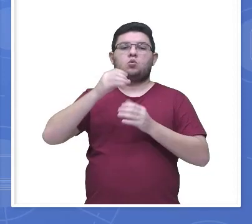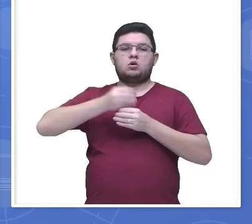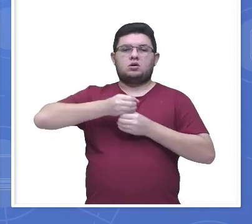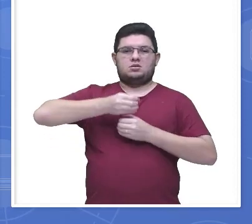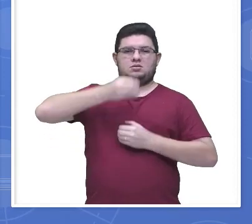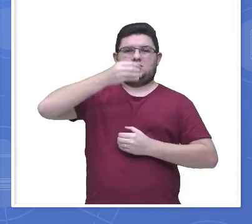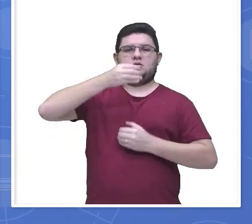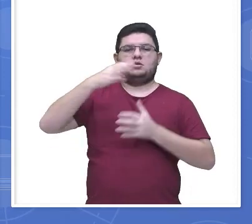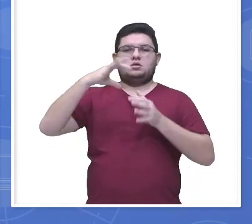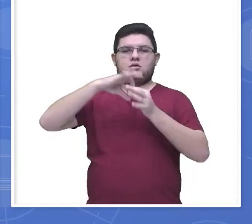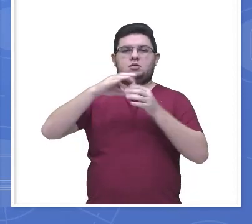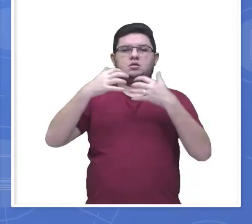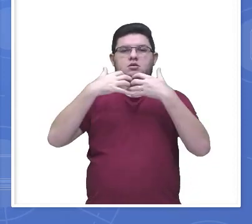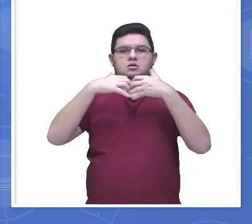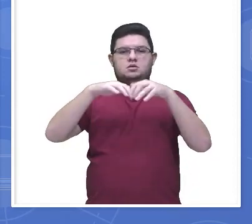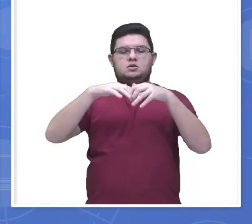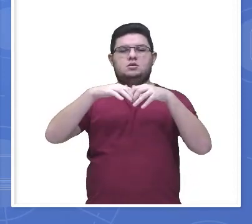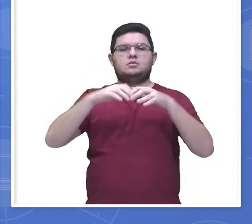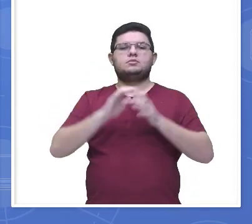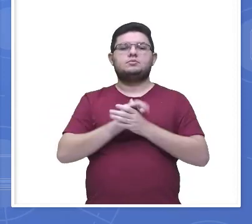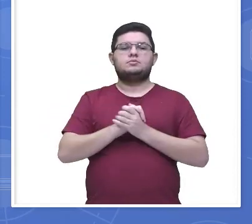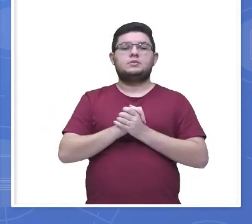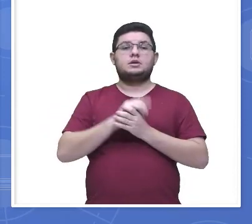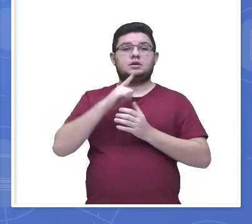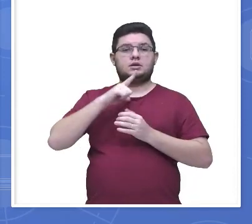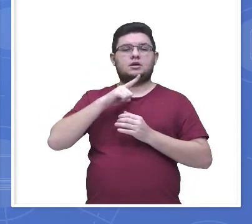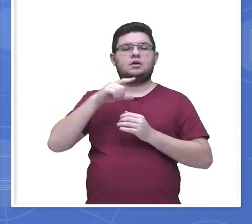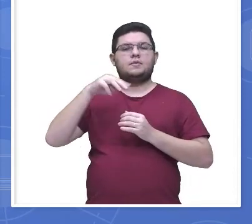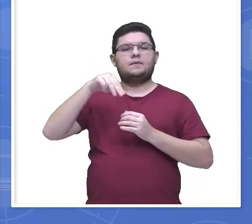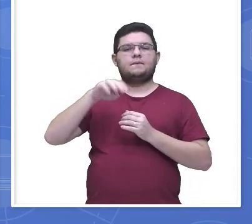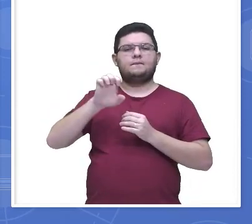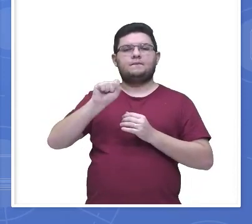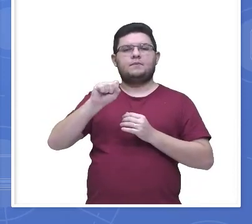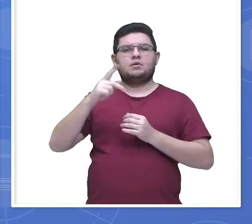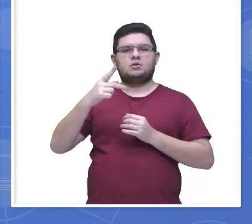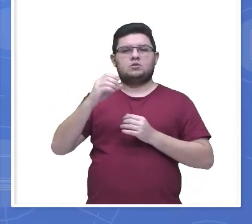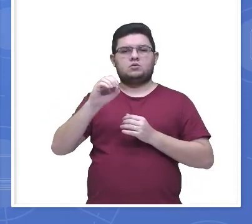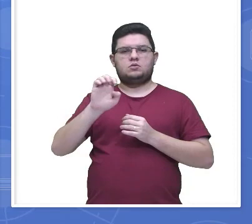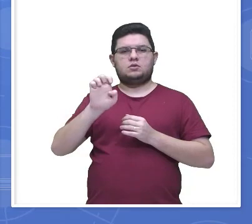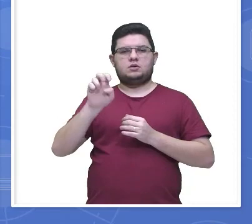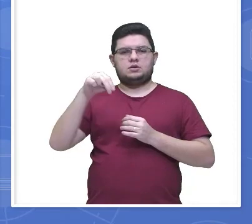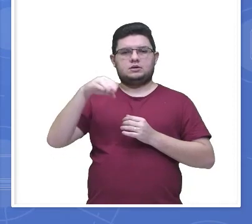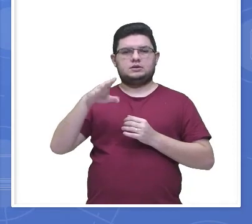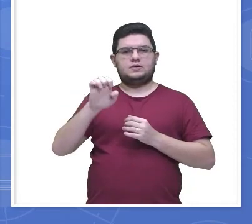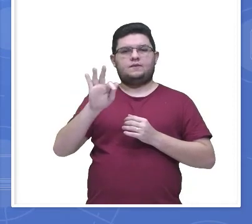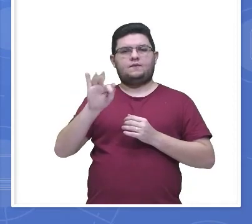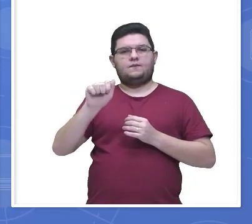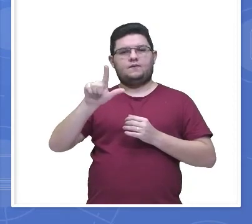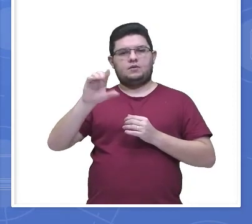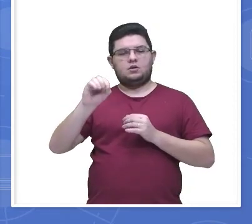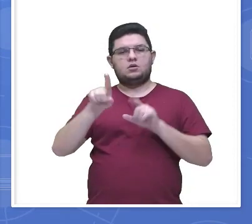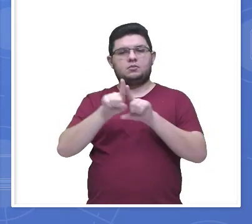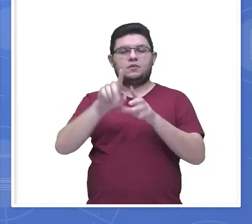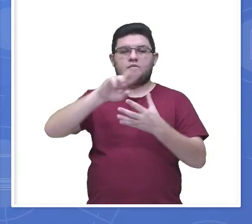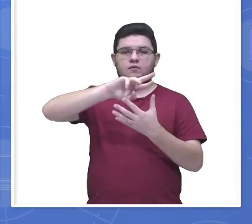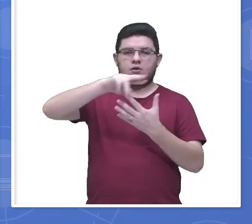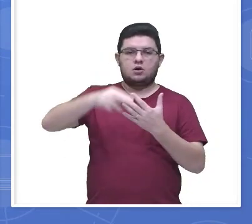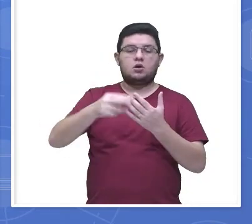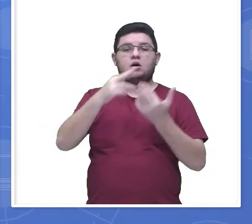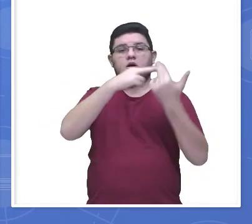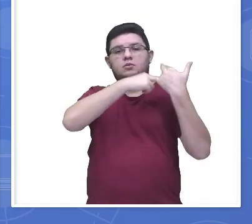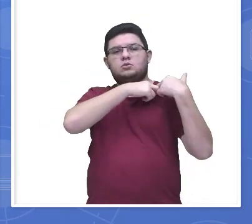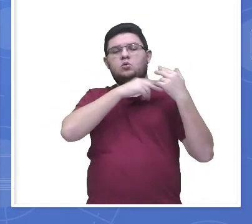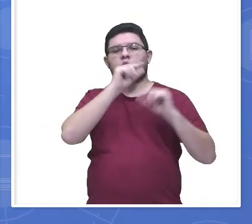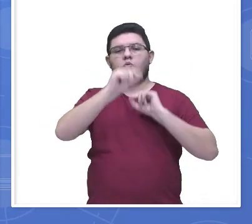espinhal e o cérebro, e é constituído pelo mesencéfalo, ponte, bulbo, que são responsáveis pelas funções básicas para a manutenção